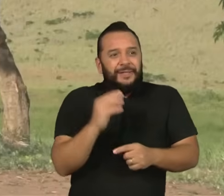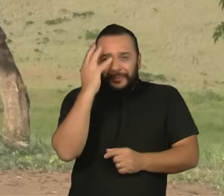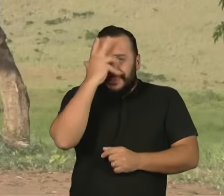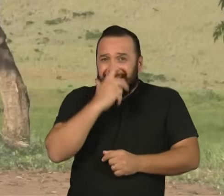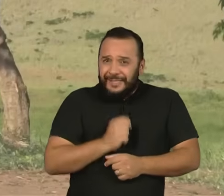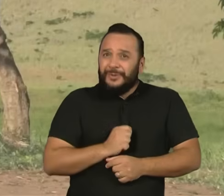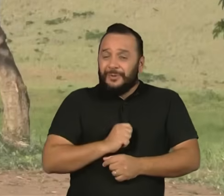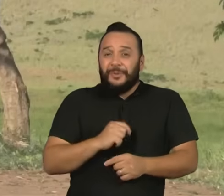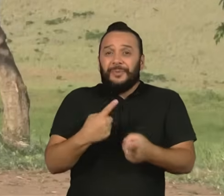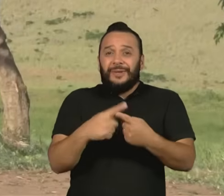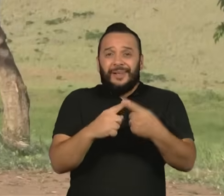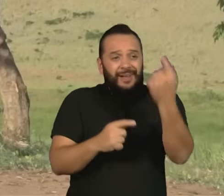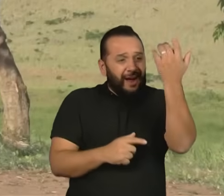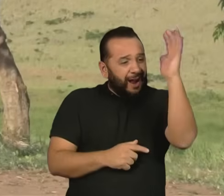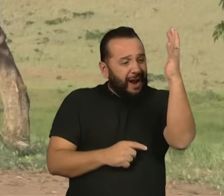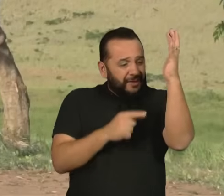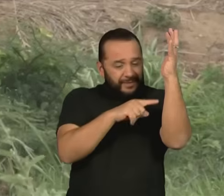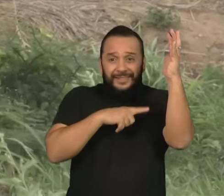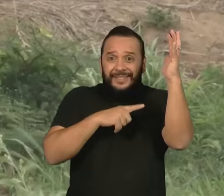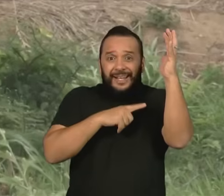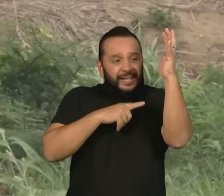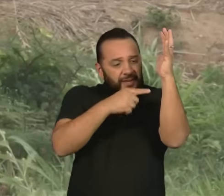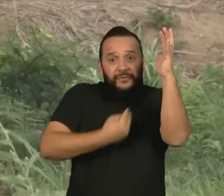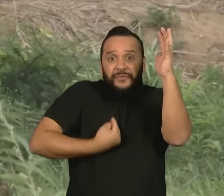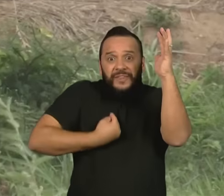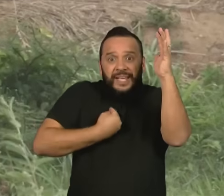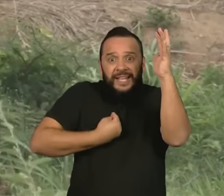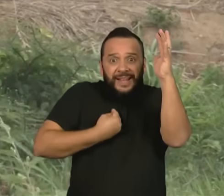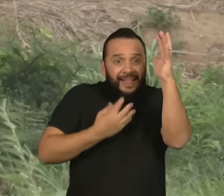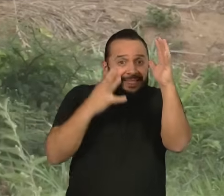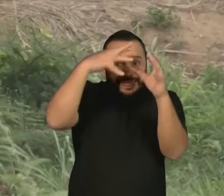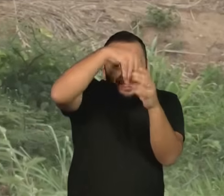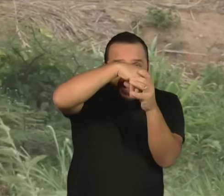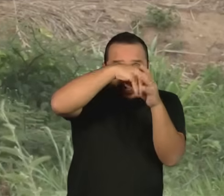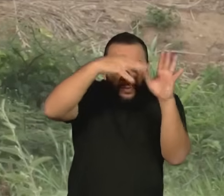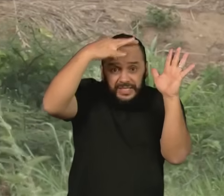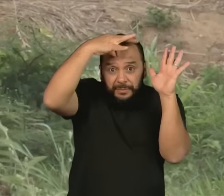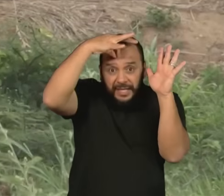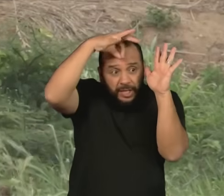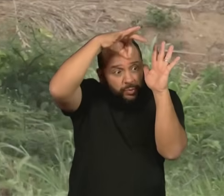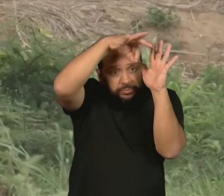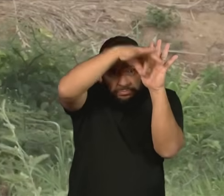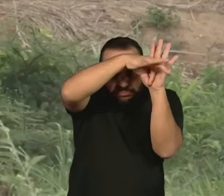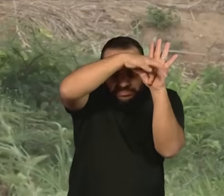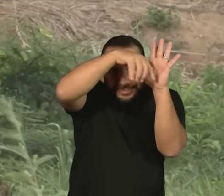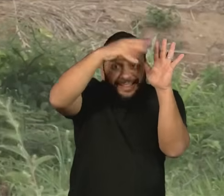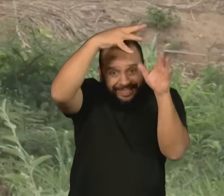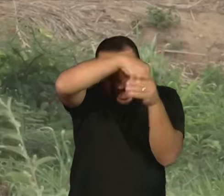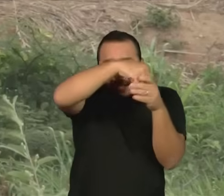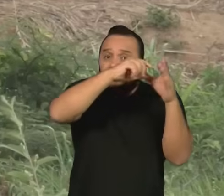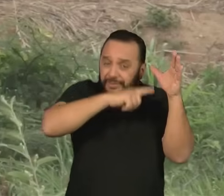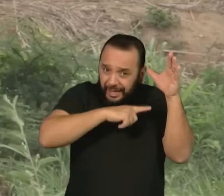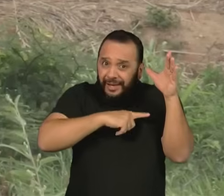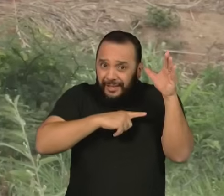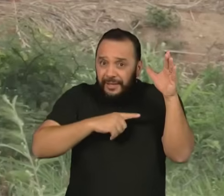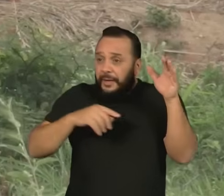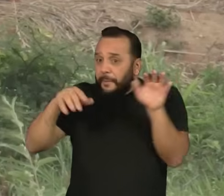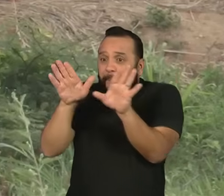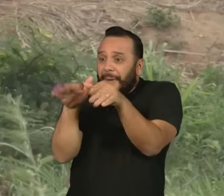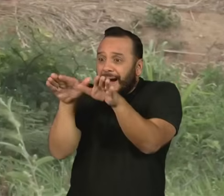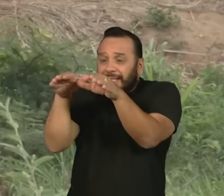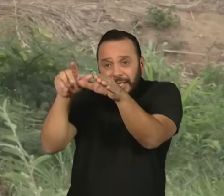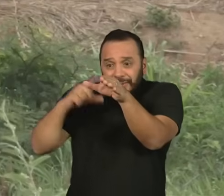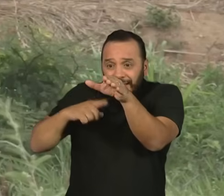uma árvore tem um espírito, um pássaro tem um espírito. E aí a sociedade, quando assiste essa